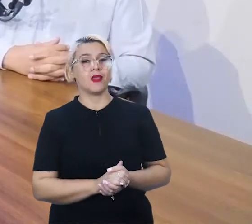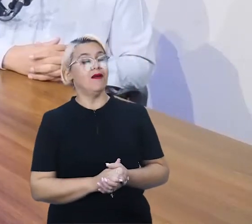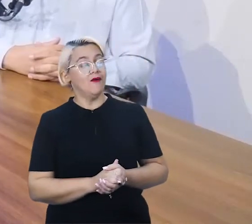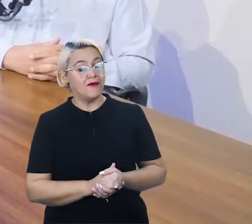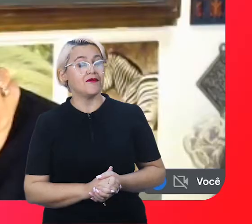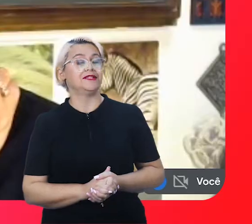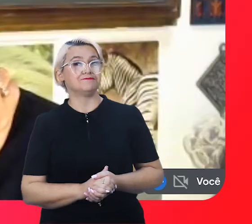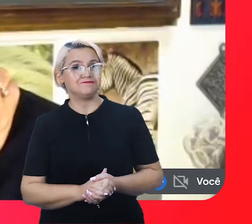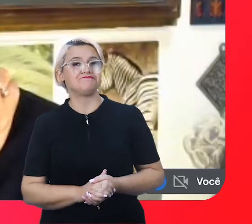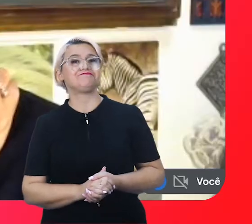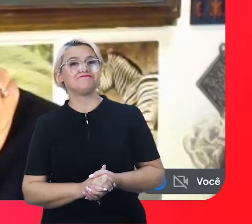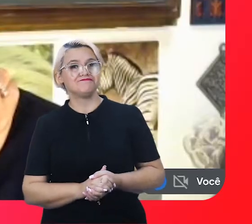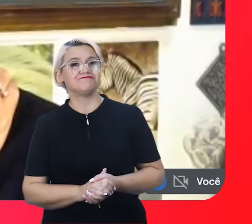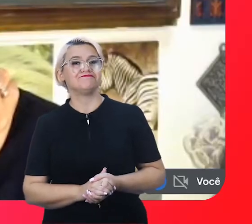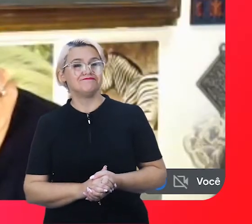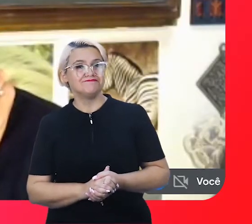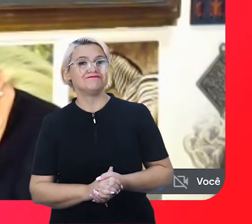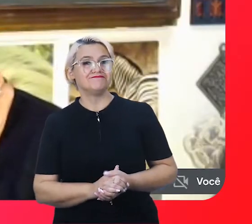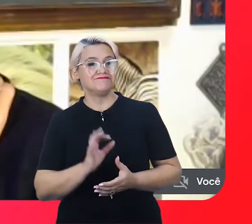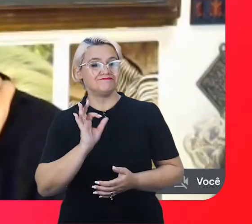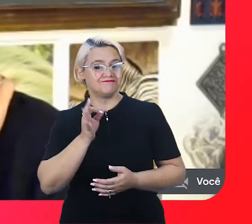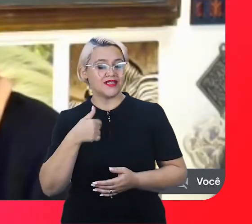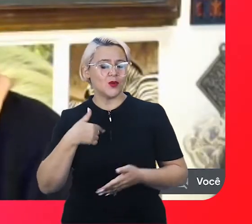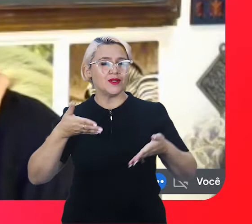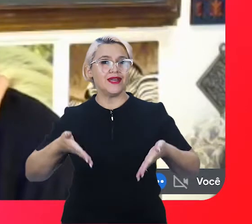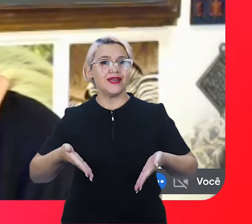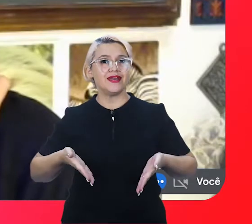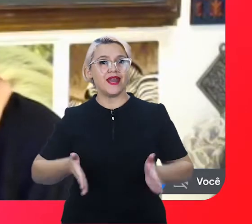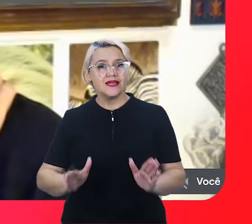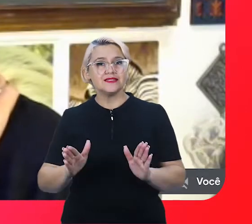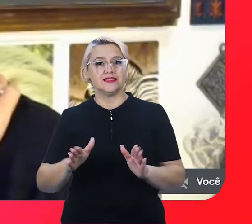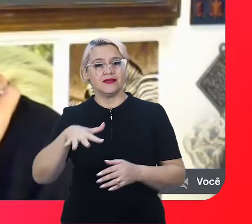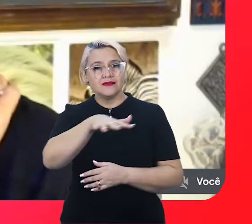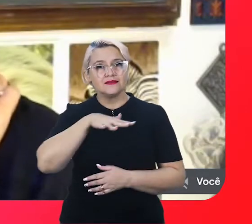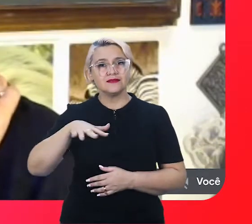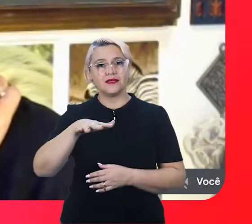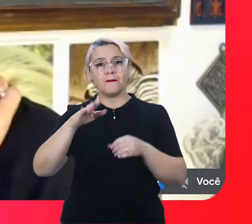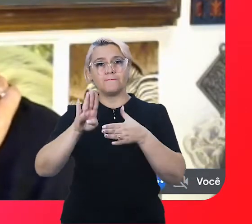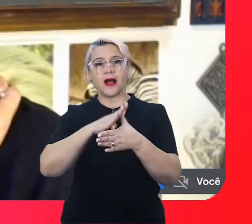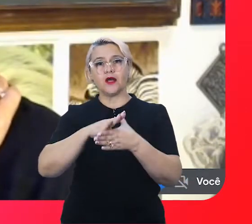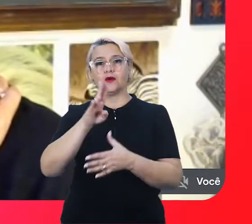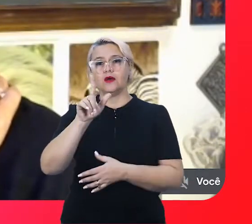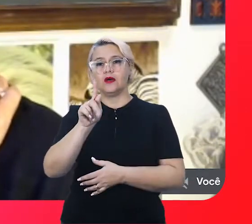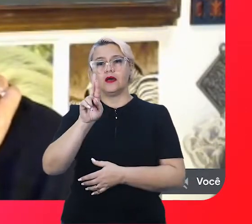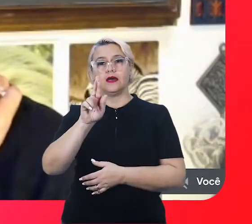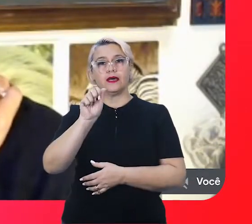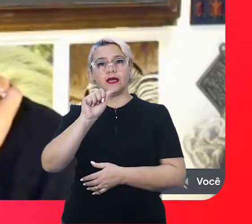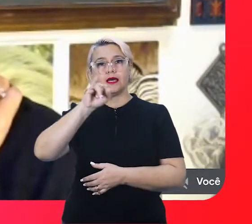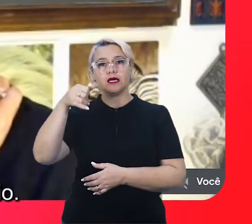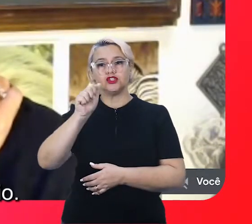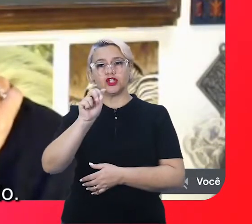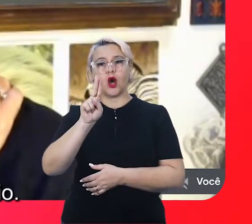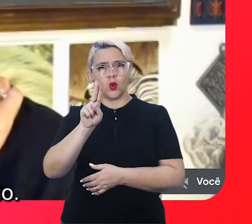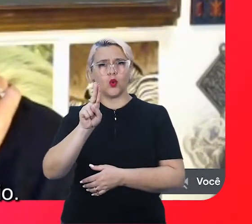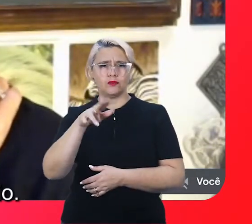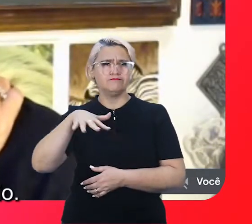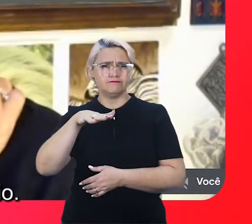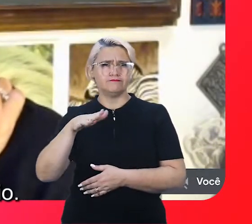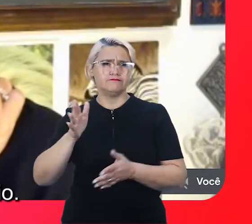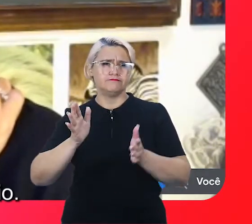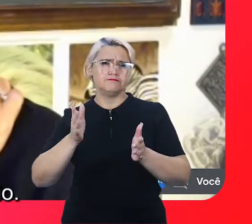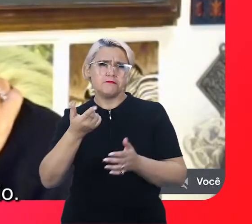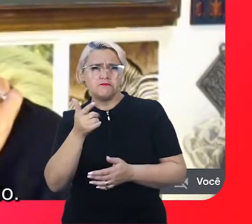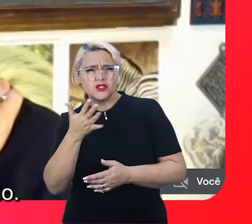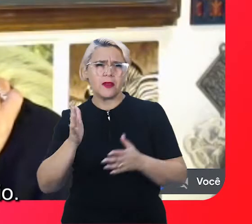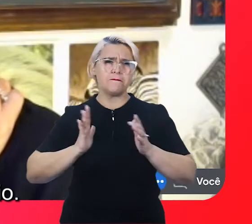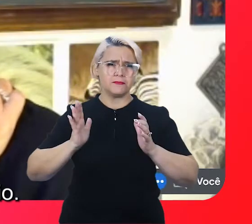Olha, eu nasci no Grajaú, que é um bairro de classe média, média no